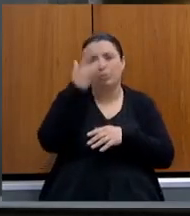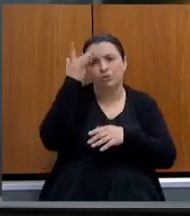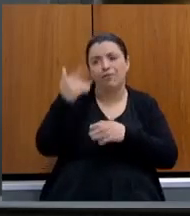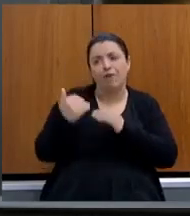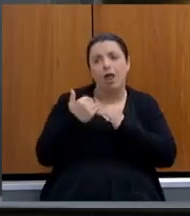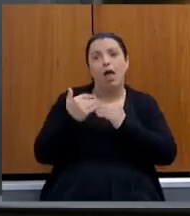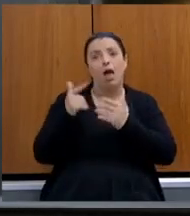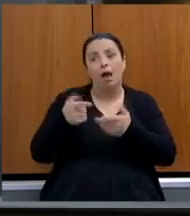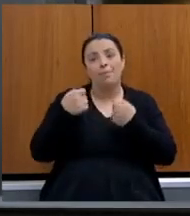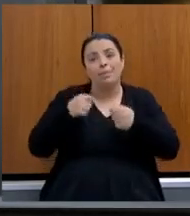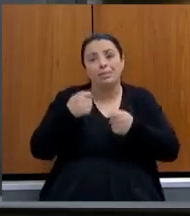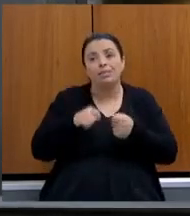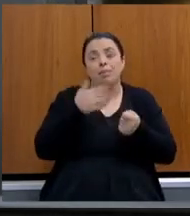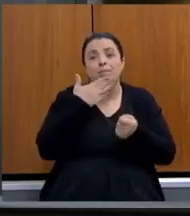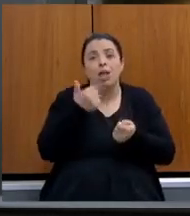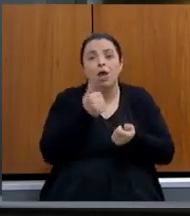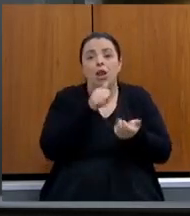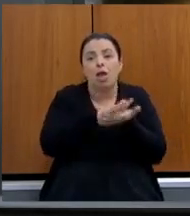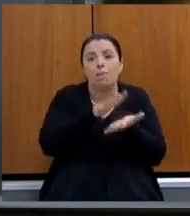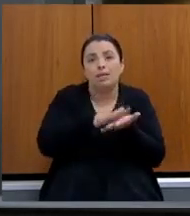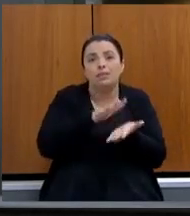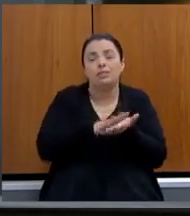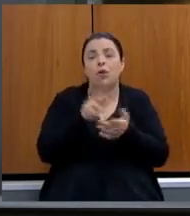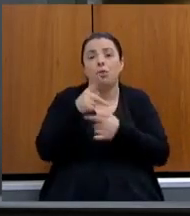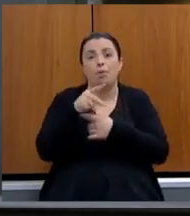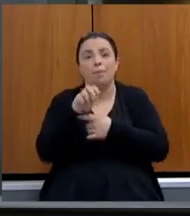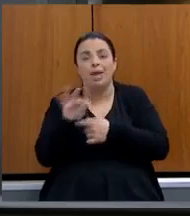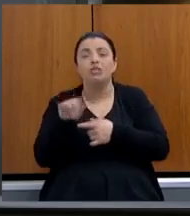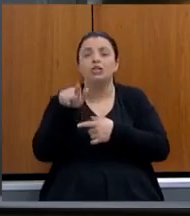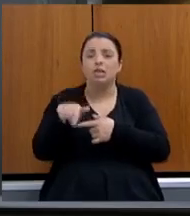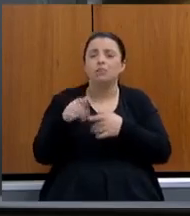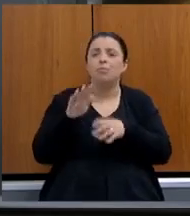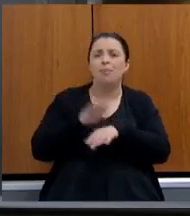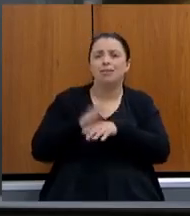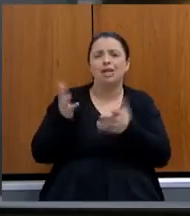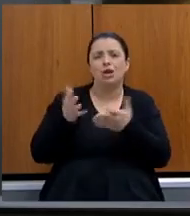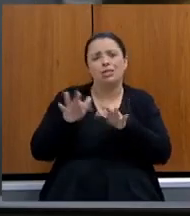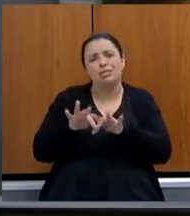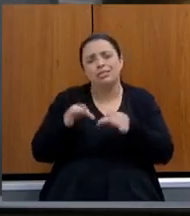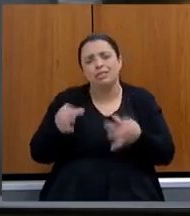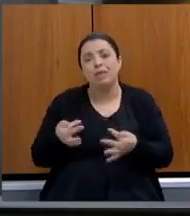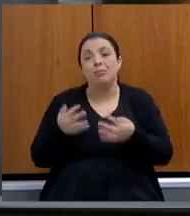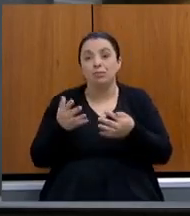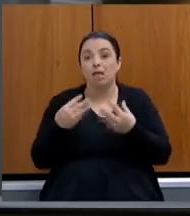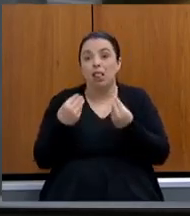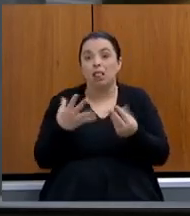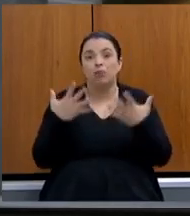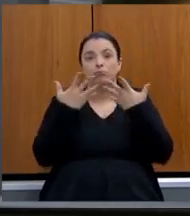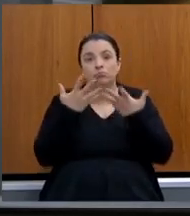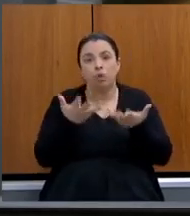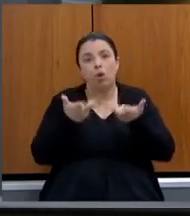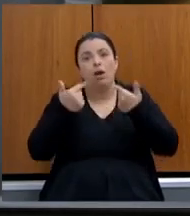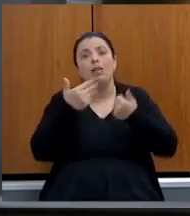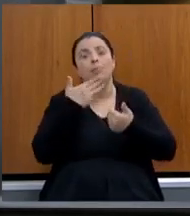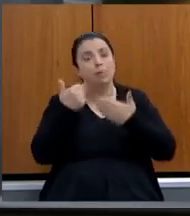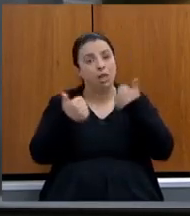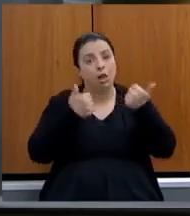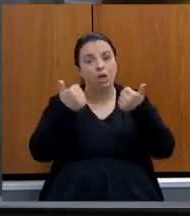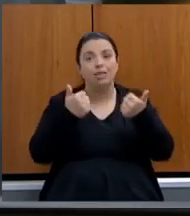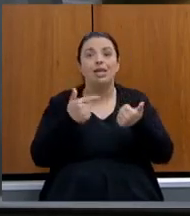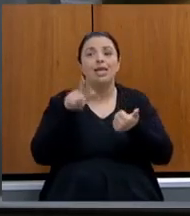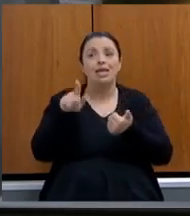dizer para equipe de comunicação e simplificou o processo e traz melhorias Então essa oportunidade que a gente tem de ouvir né